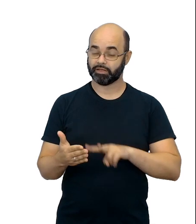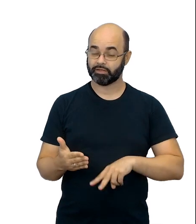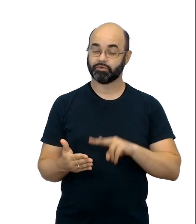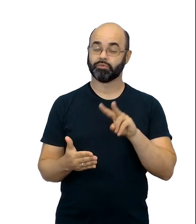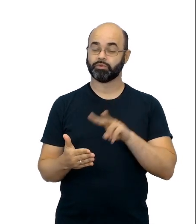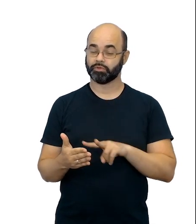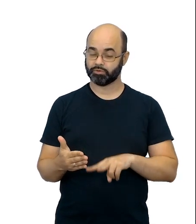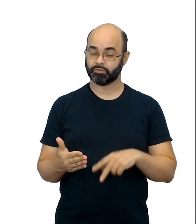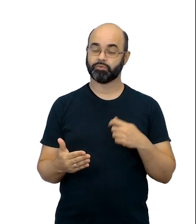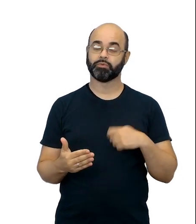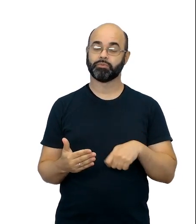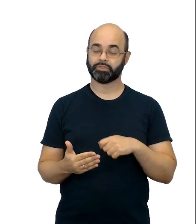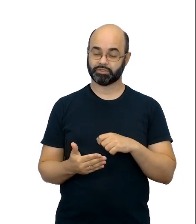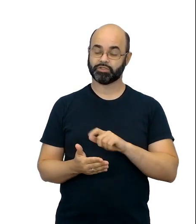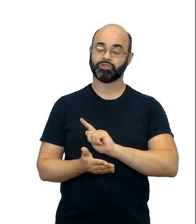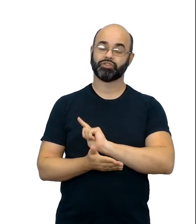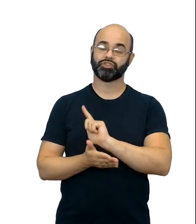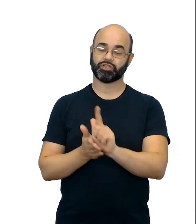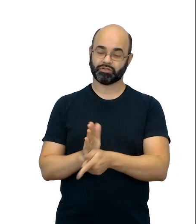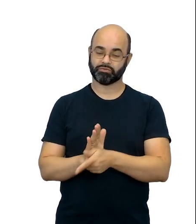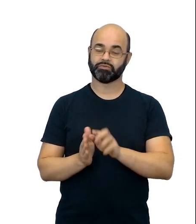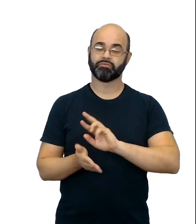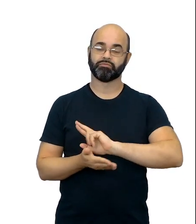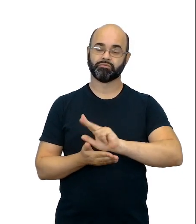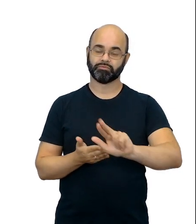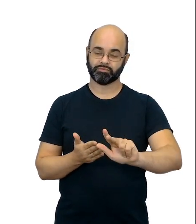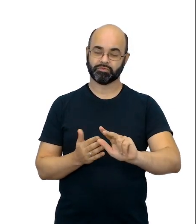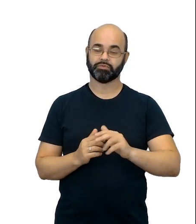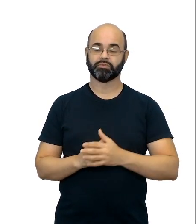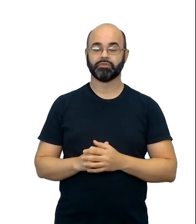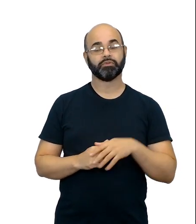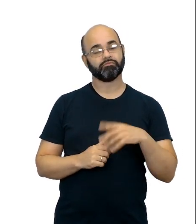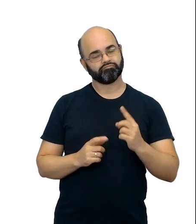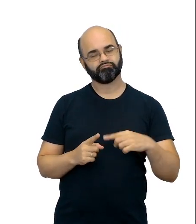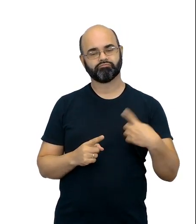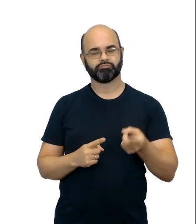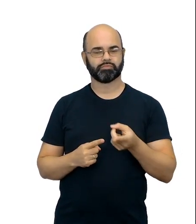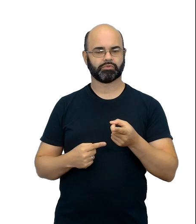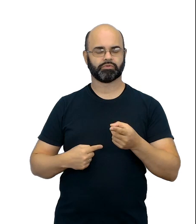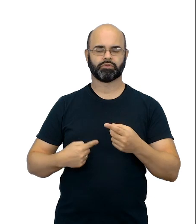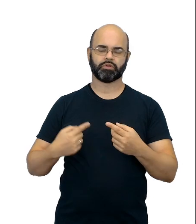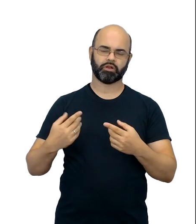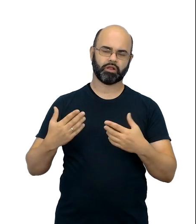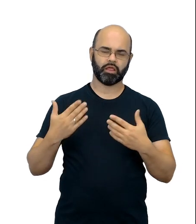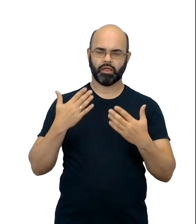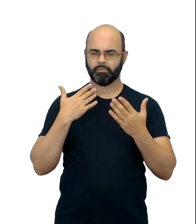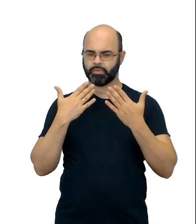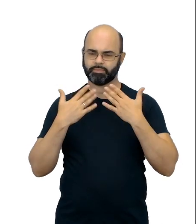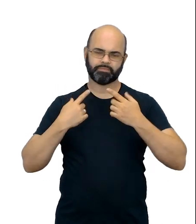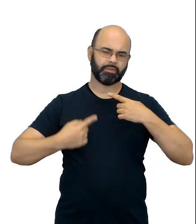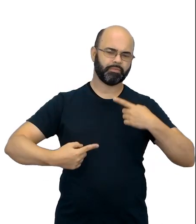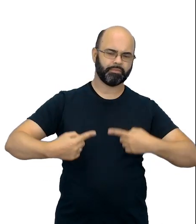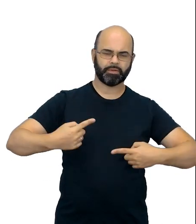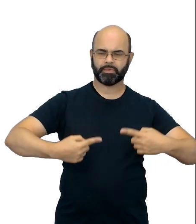esses gêneros variados, e, portanto, aí eu posso partir para um debate, e esse debate, então, vai exigir do estudante